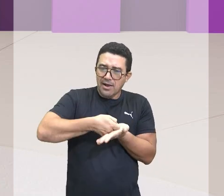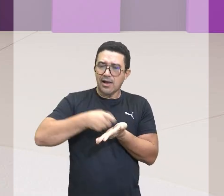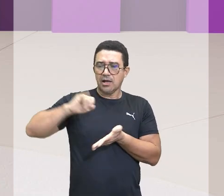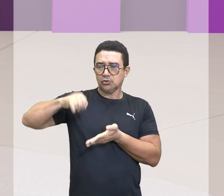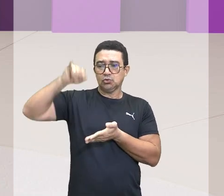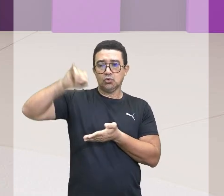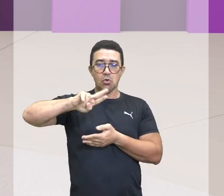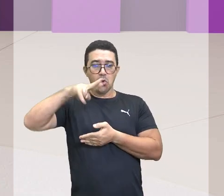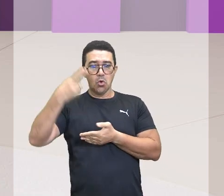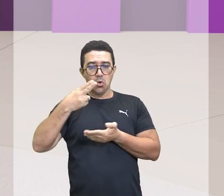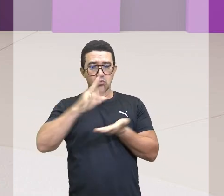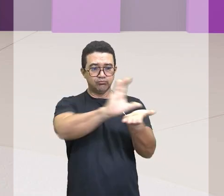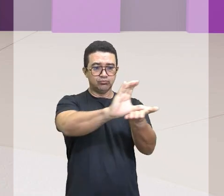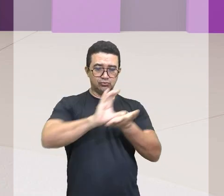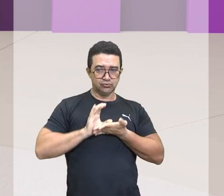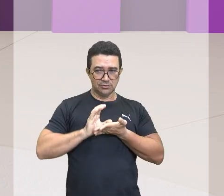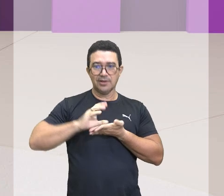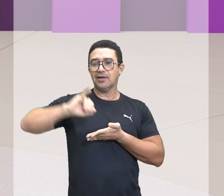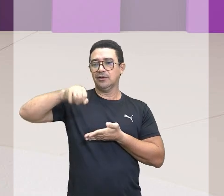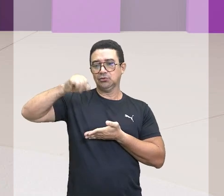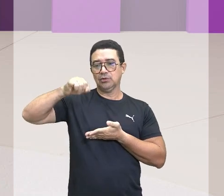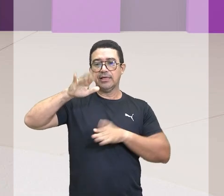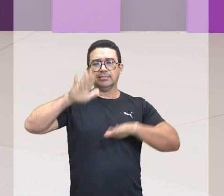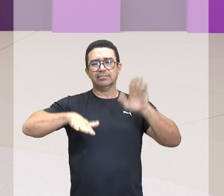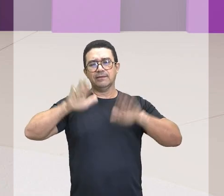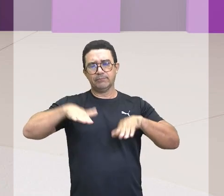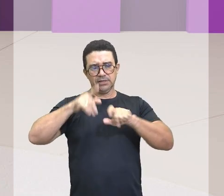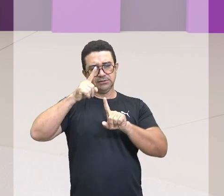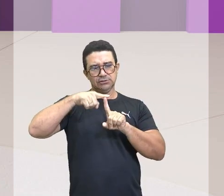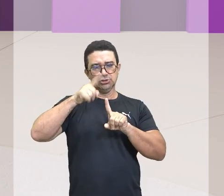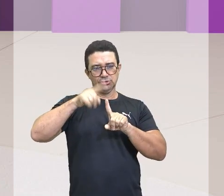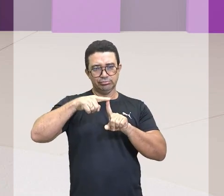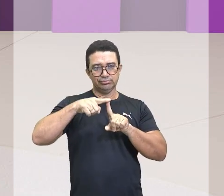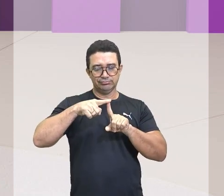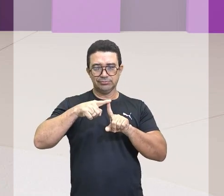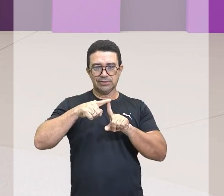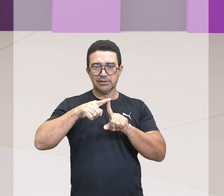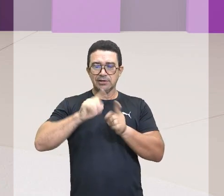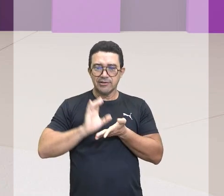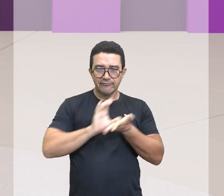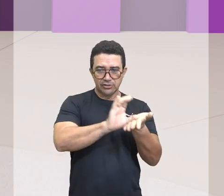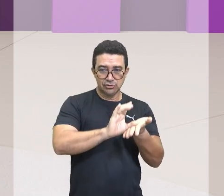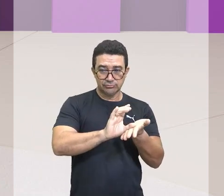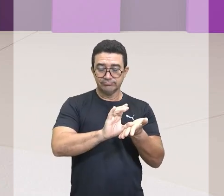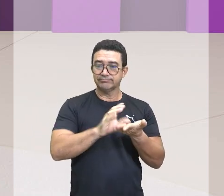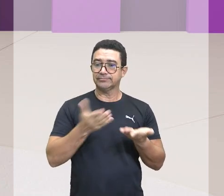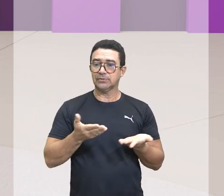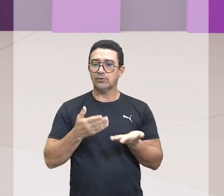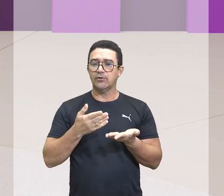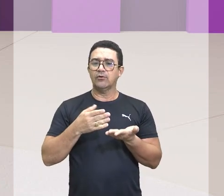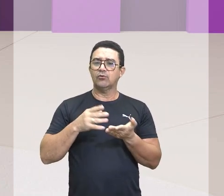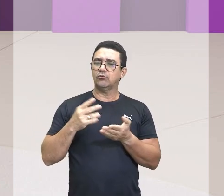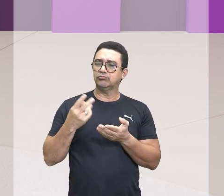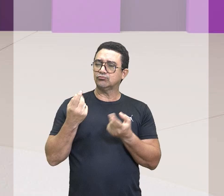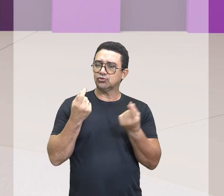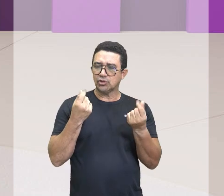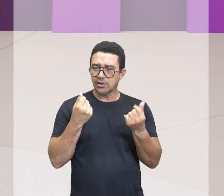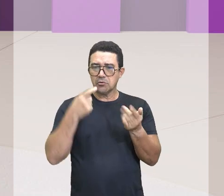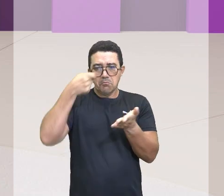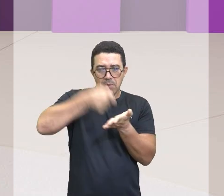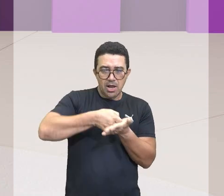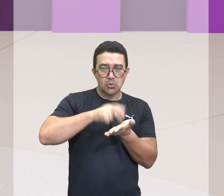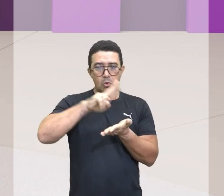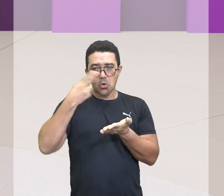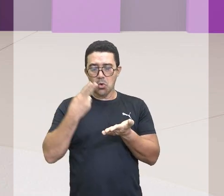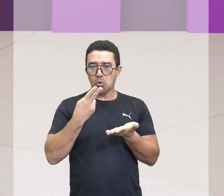juros. Depende do tipo de aplicação financeira que é feita. Então, o valor pago ou resgatado, ele